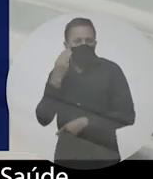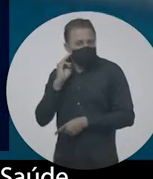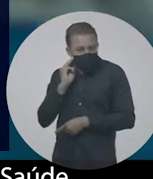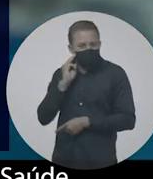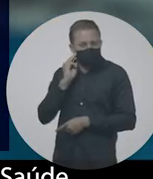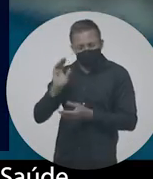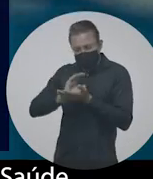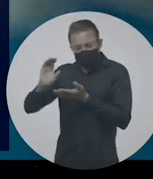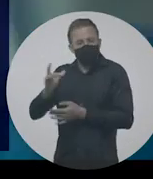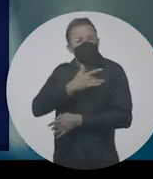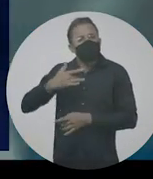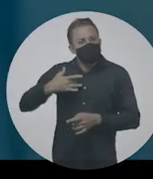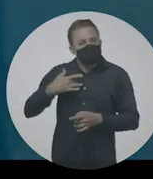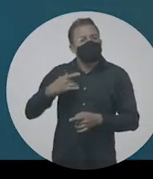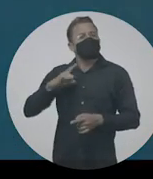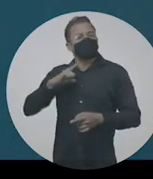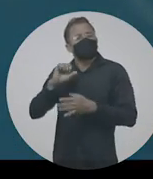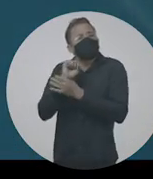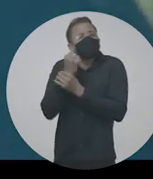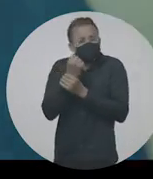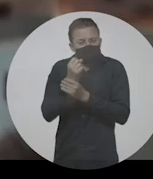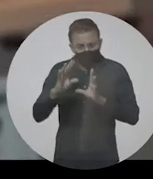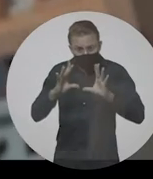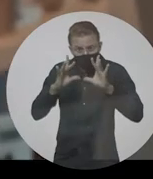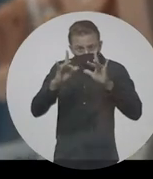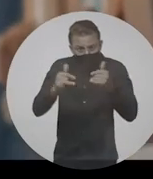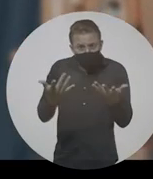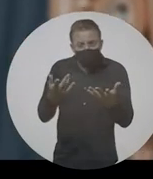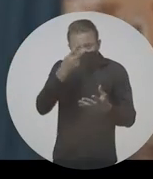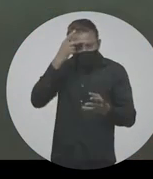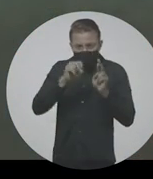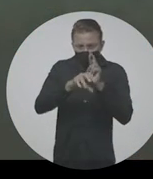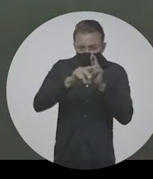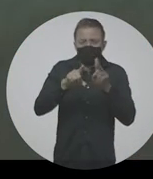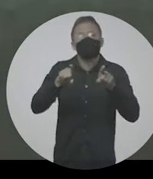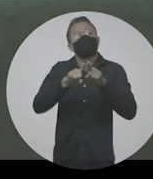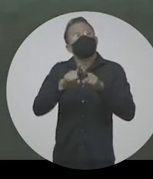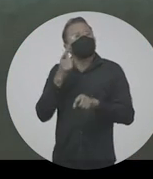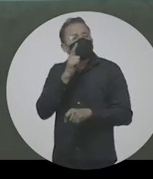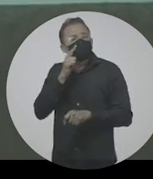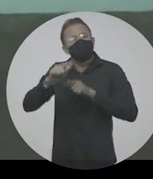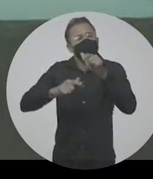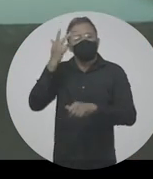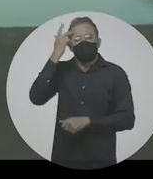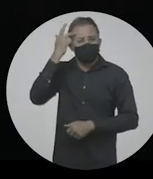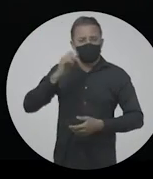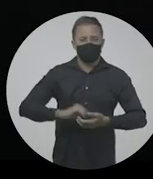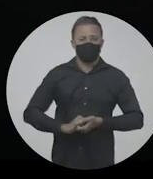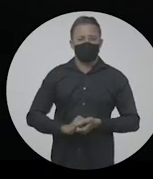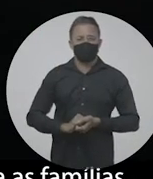para serem investidos na saúde e garantir condições para que servidores da saúde e da segurança continuem a realizar